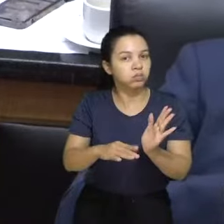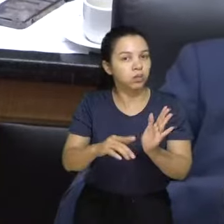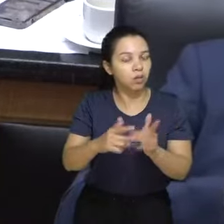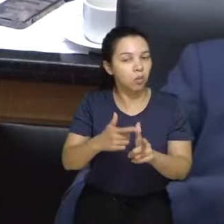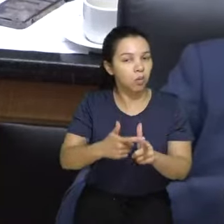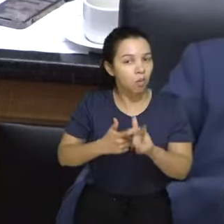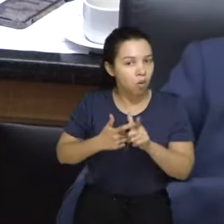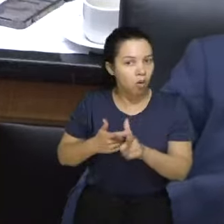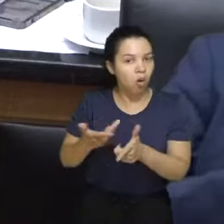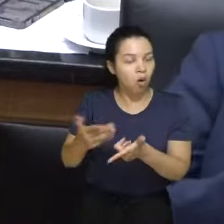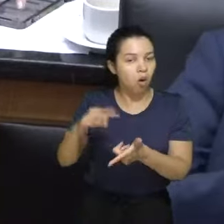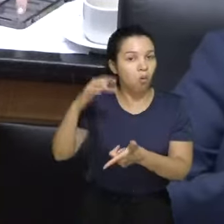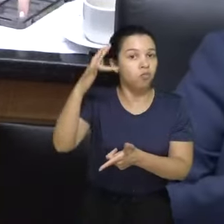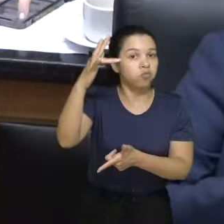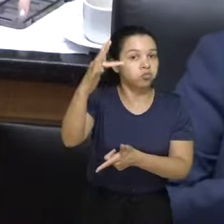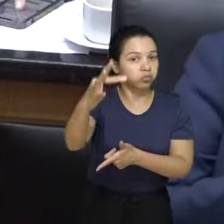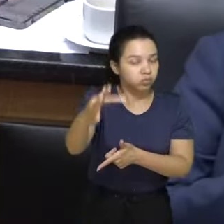e dos aposentados do futuro.